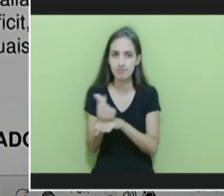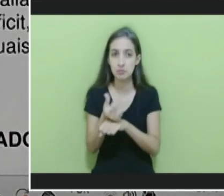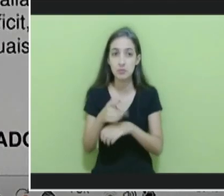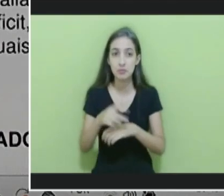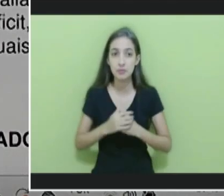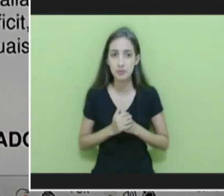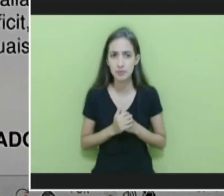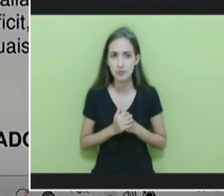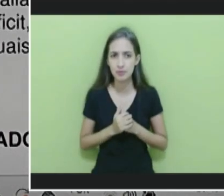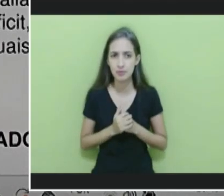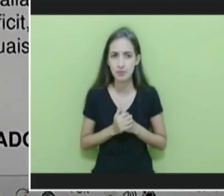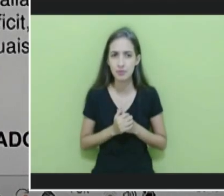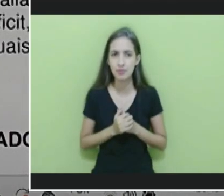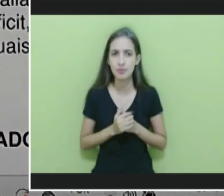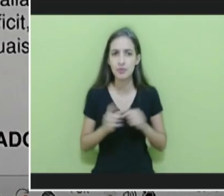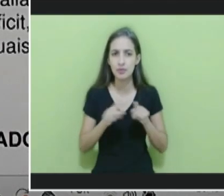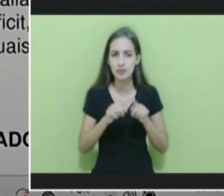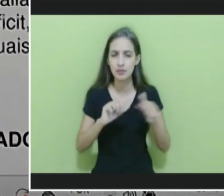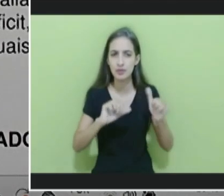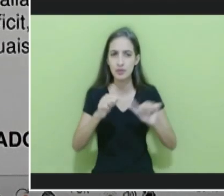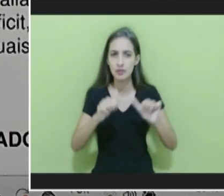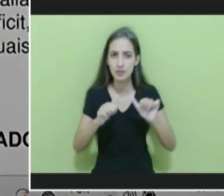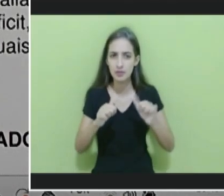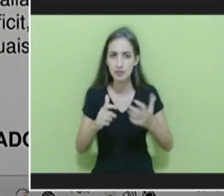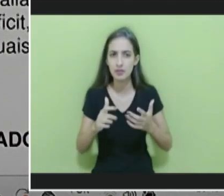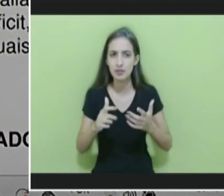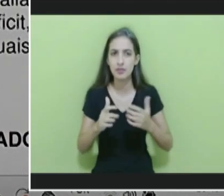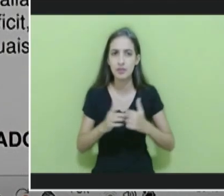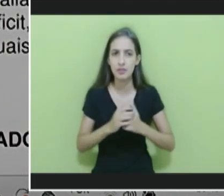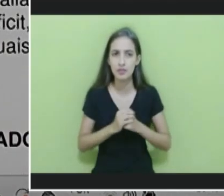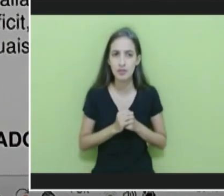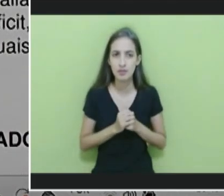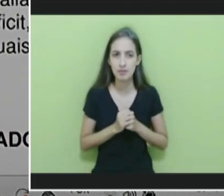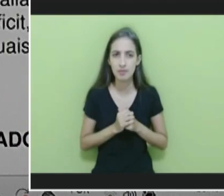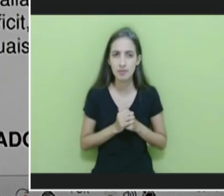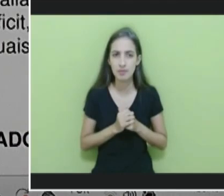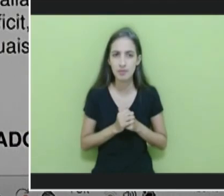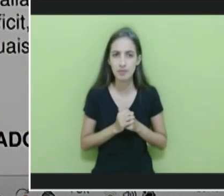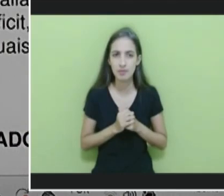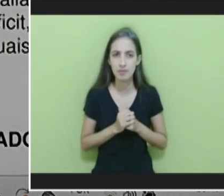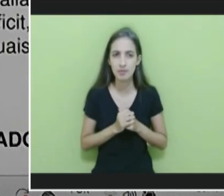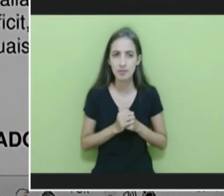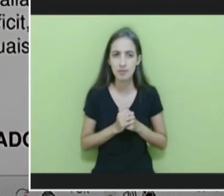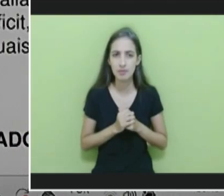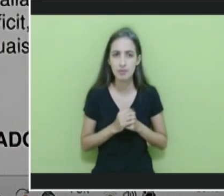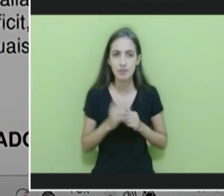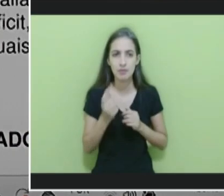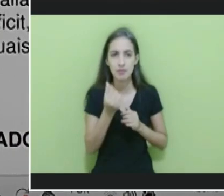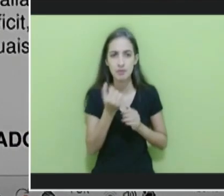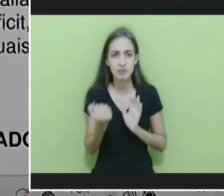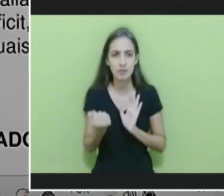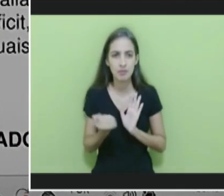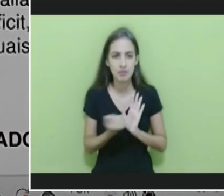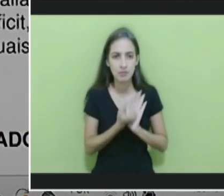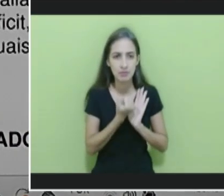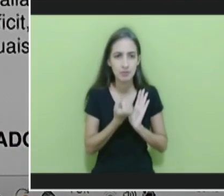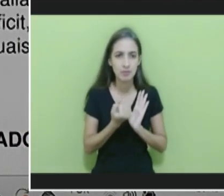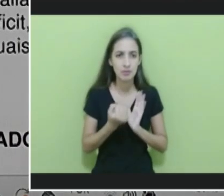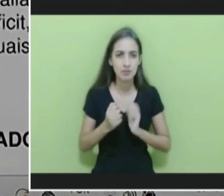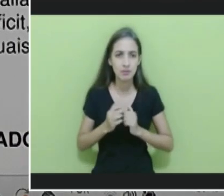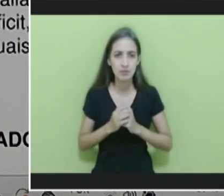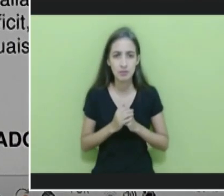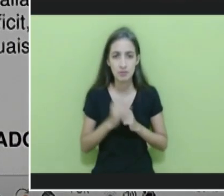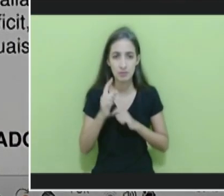situação financeira, patrimonial e atuarial, com o objetivo de, em caso de déficit, corrigir o percentual